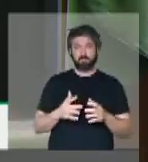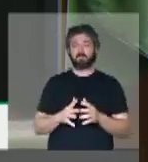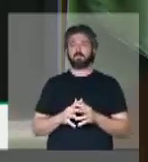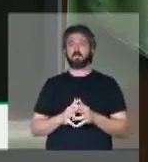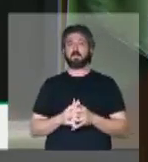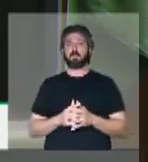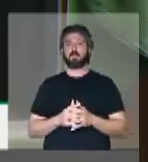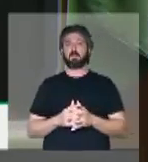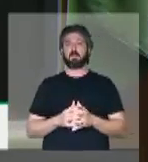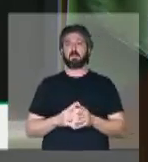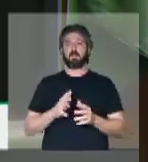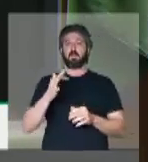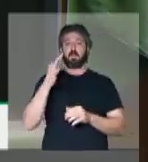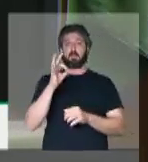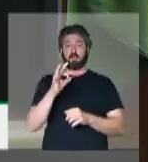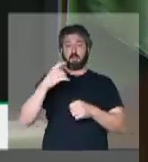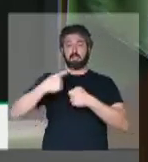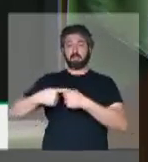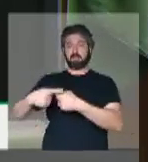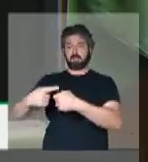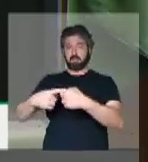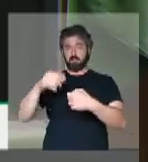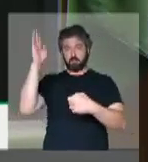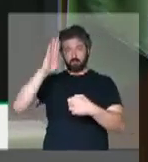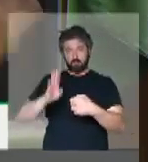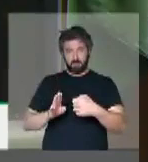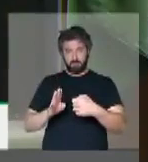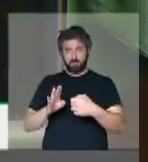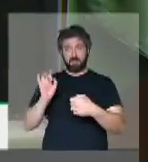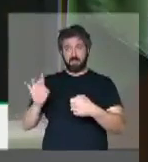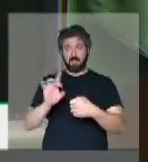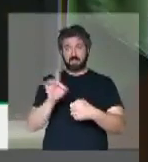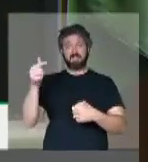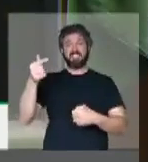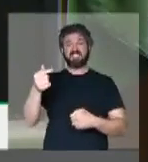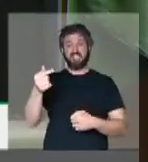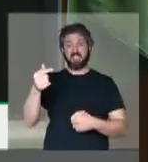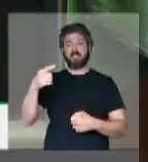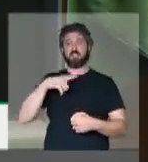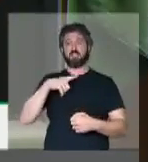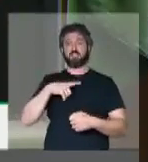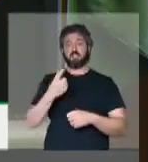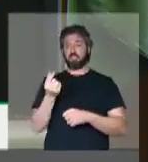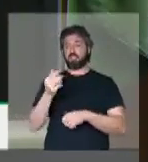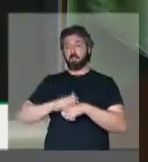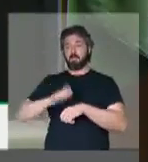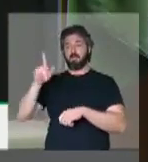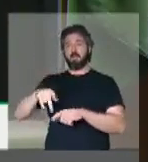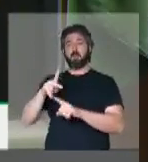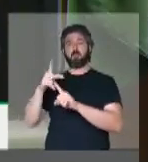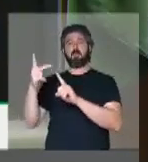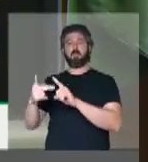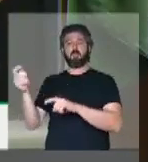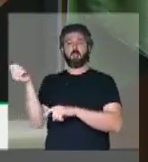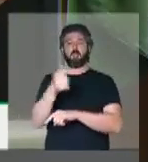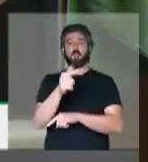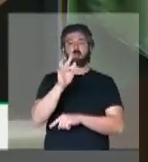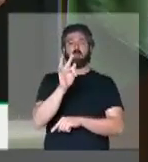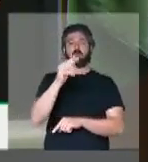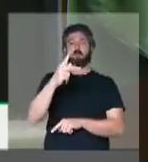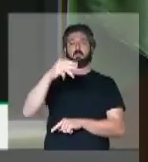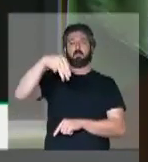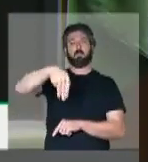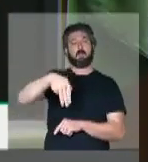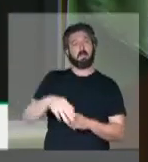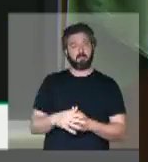e lembrando que a cada 10 municípios brasileiros, 7 têm mais recursos na Previdência do